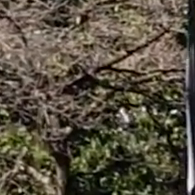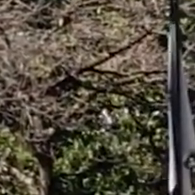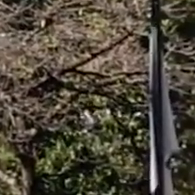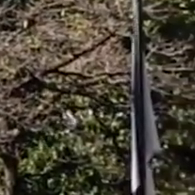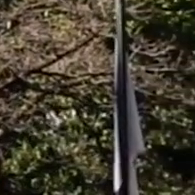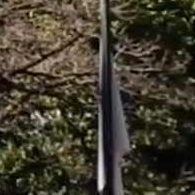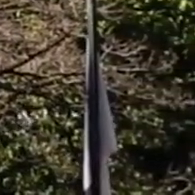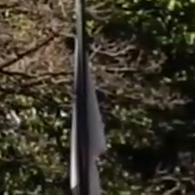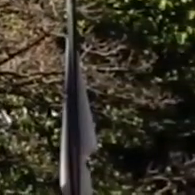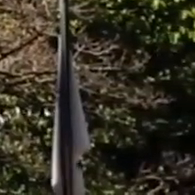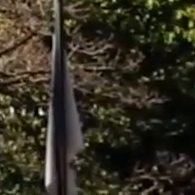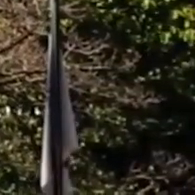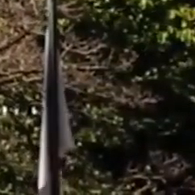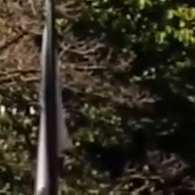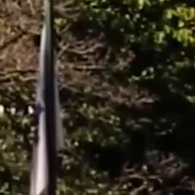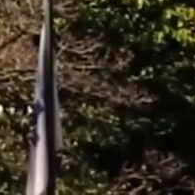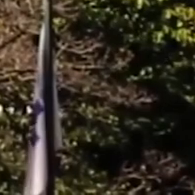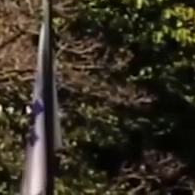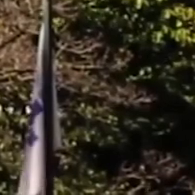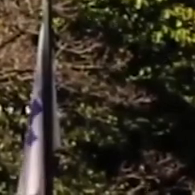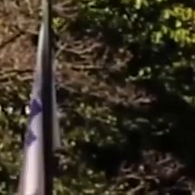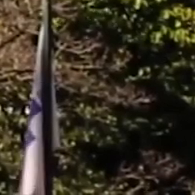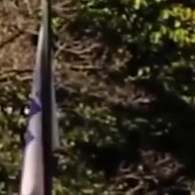outro país é possível.